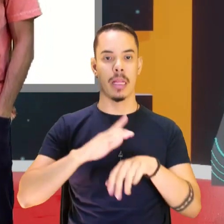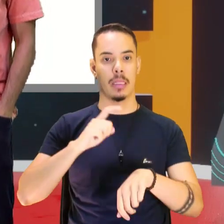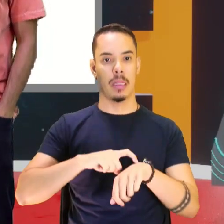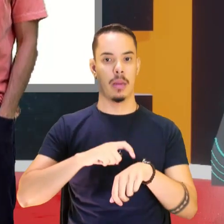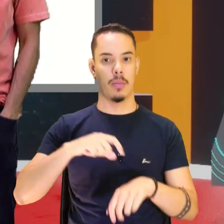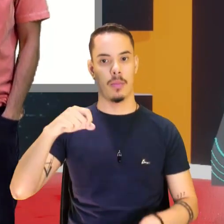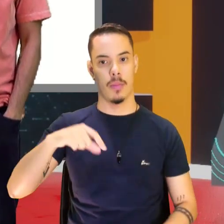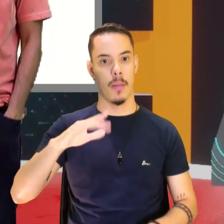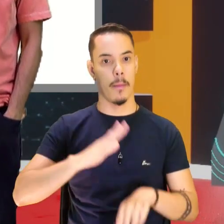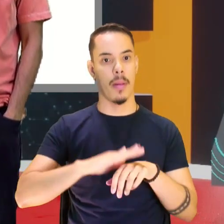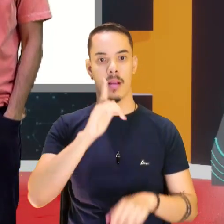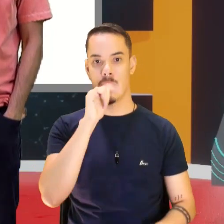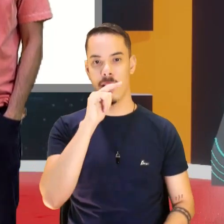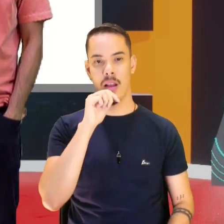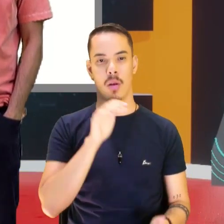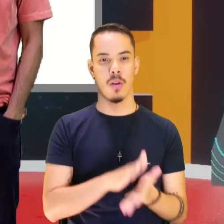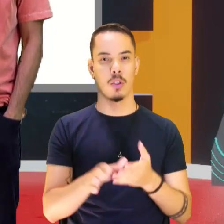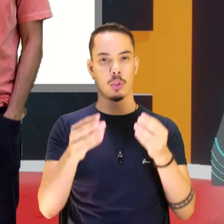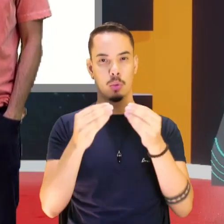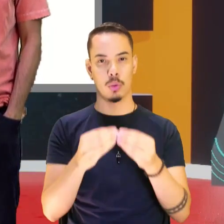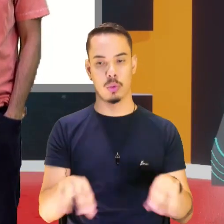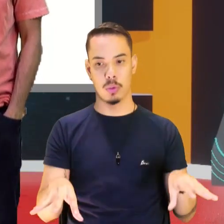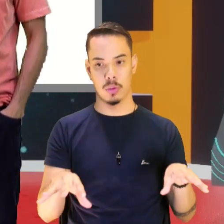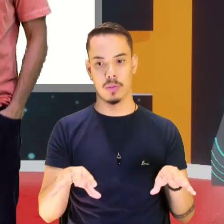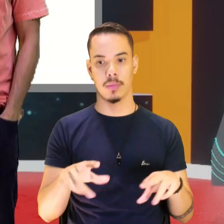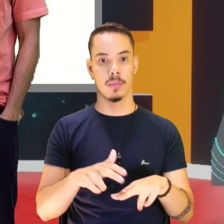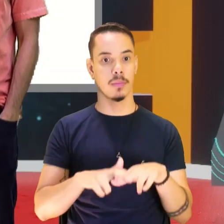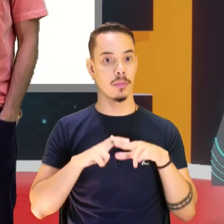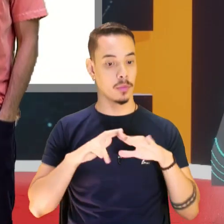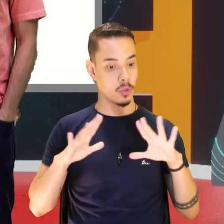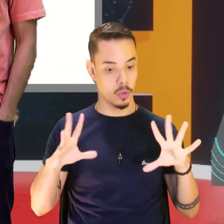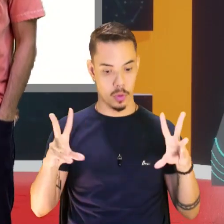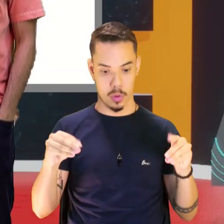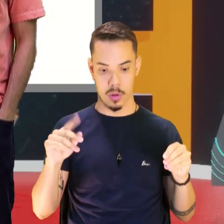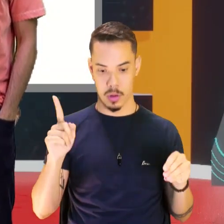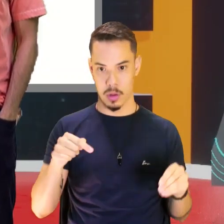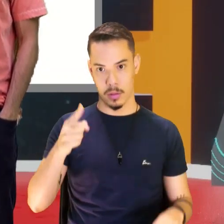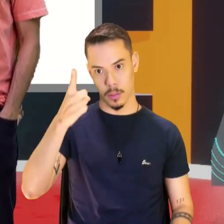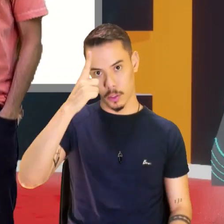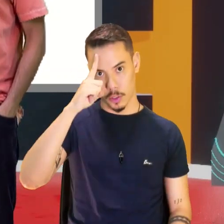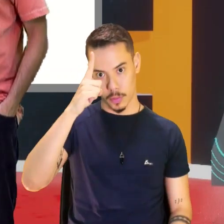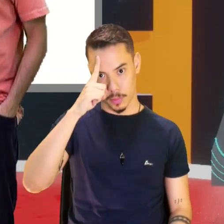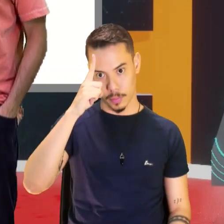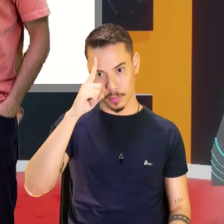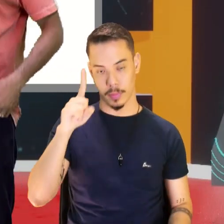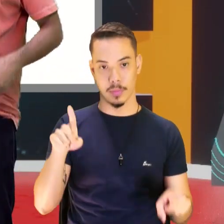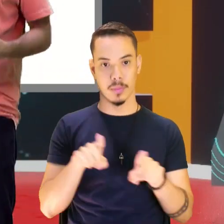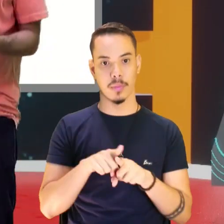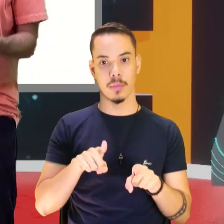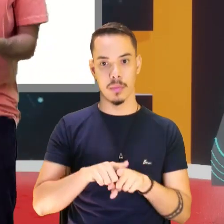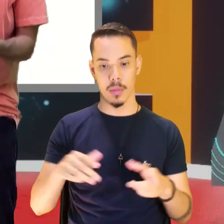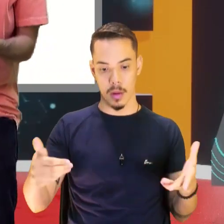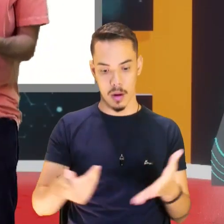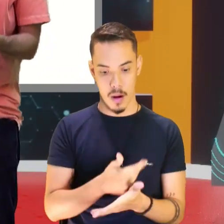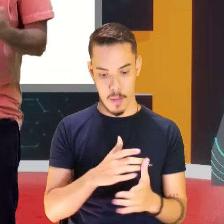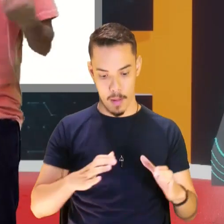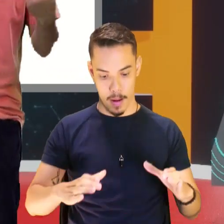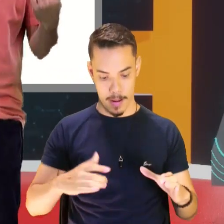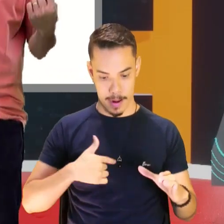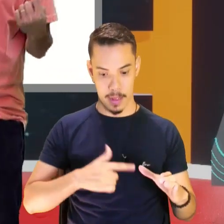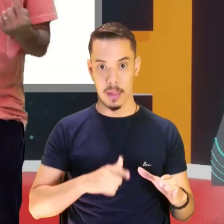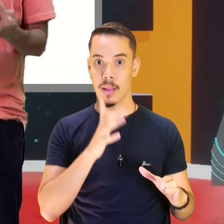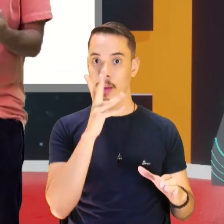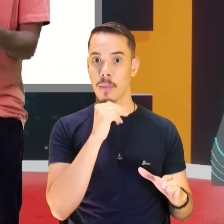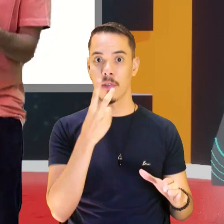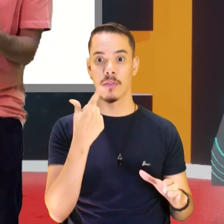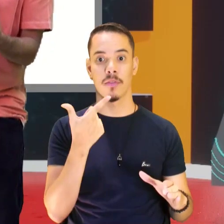pingar, mais água vai estragar? É verdade. Isso é tudo coisas do dia a dia, do poço. Né? Se eu tenho uma pessoa trabalhando, demora 20